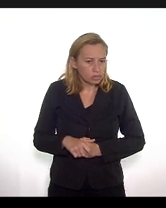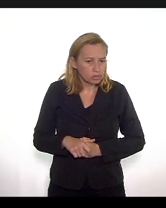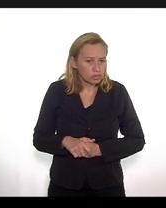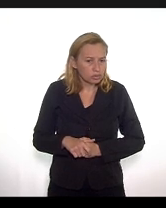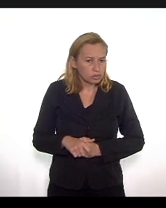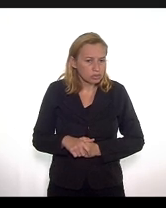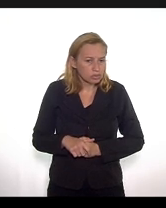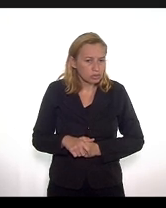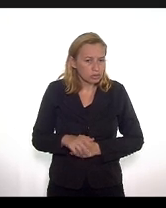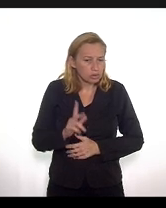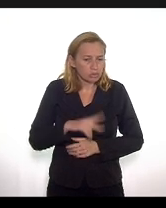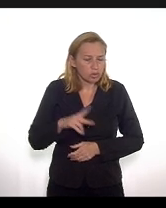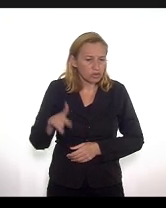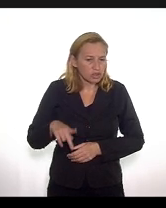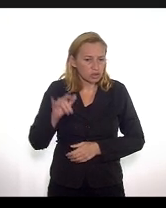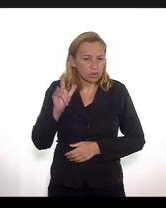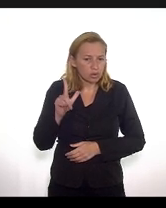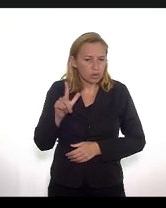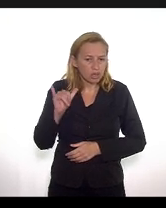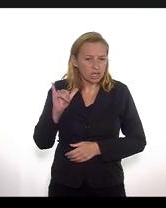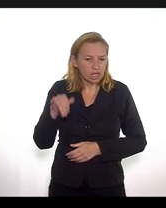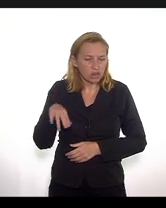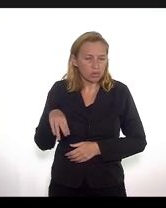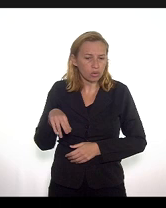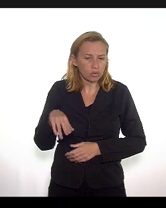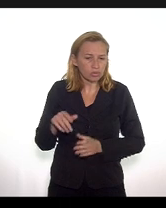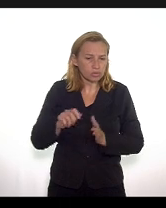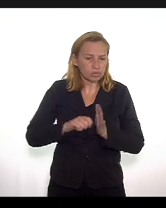Professor Lincoln Tavares, por favor, seu microfone. Obrigado.